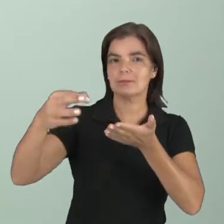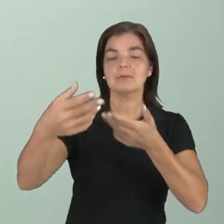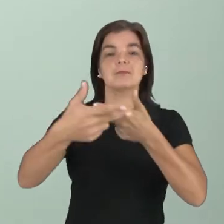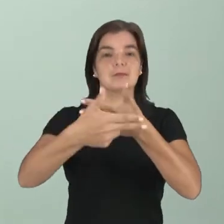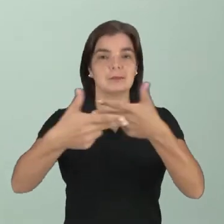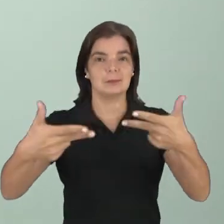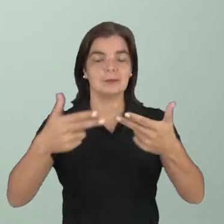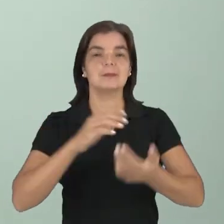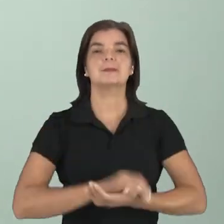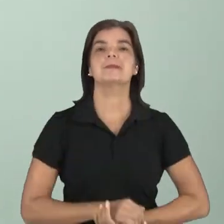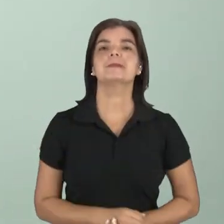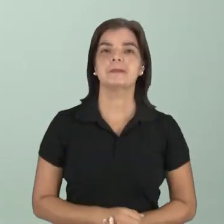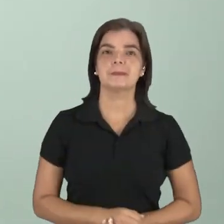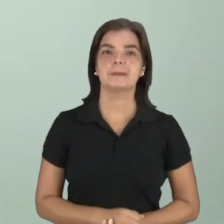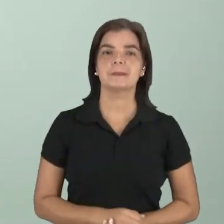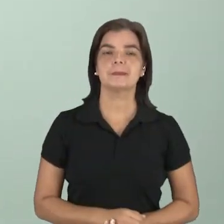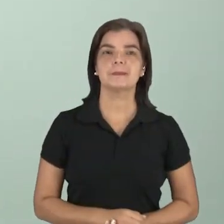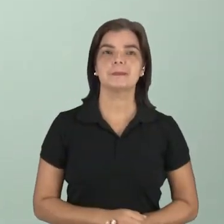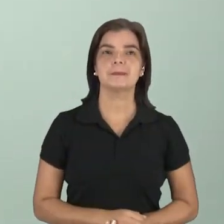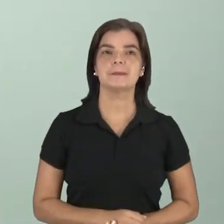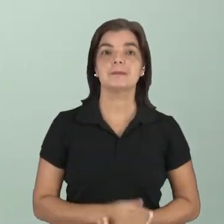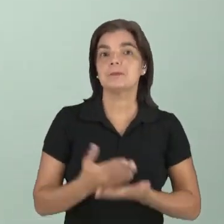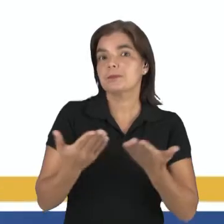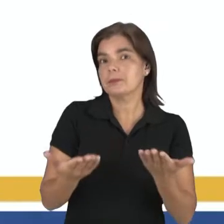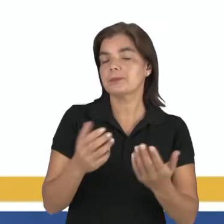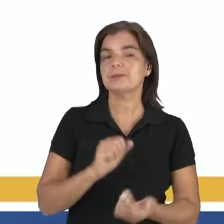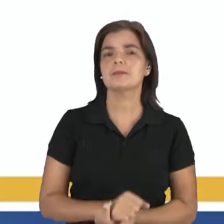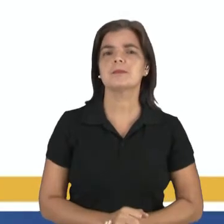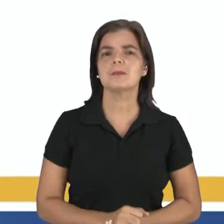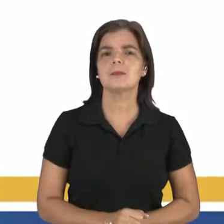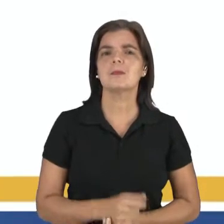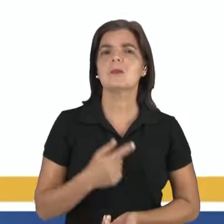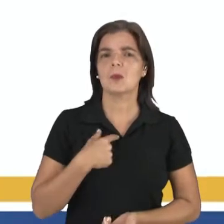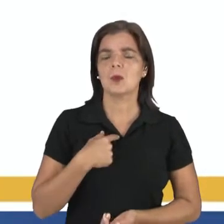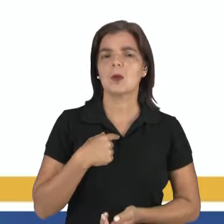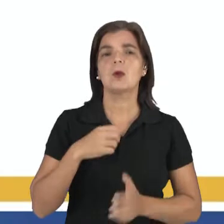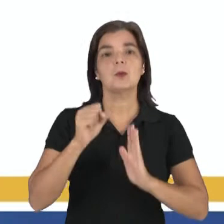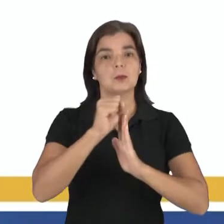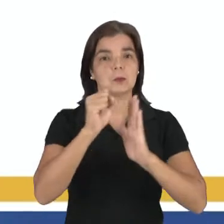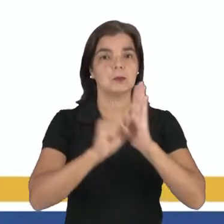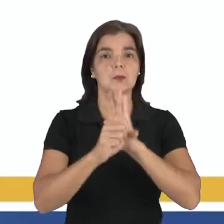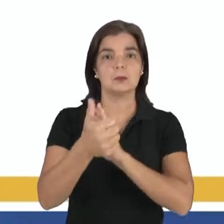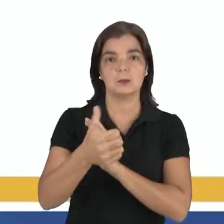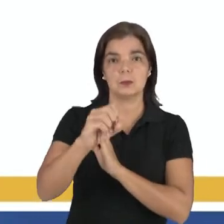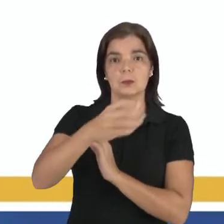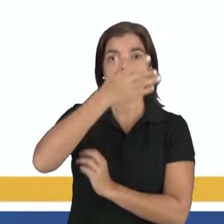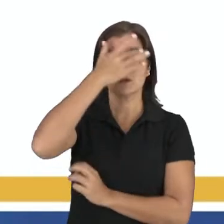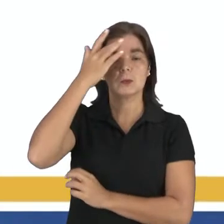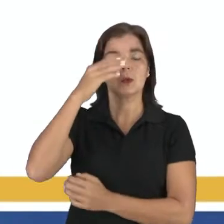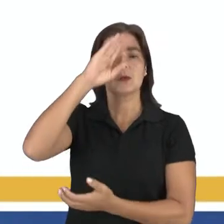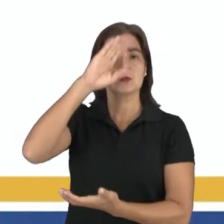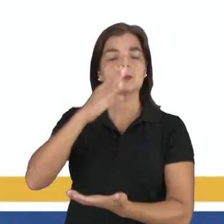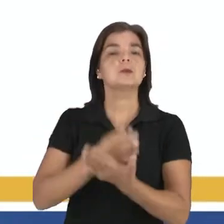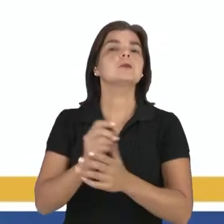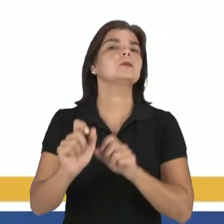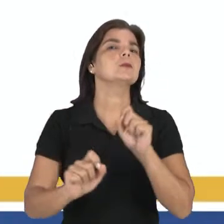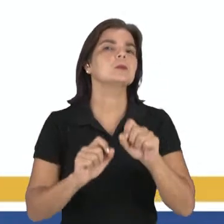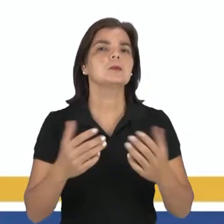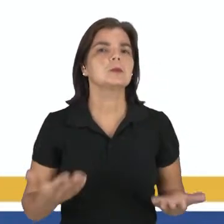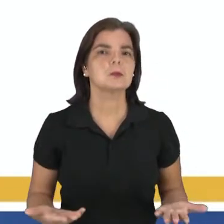diversidade das espécies. Bom, até meados do século XIX, as pessoas